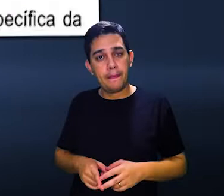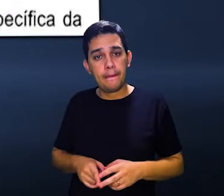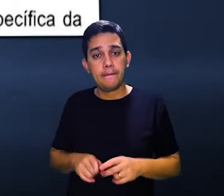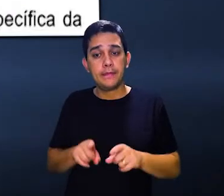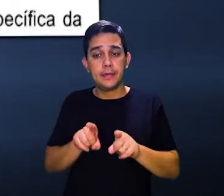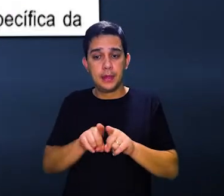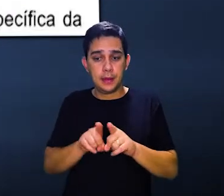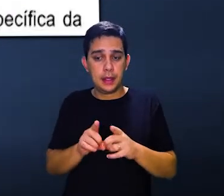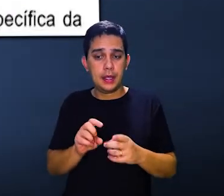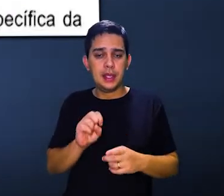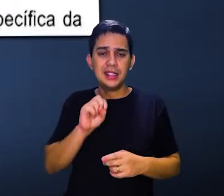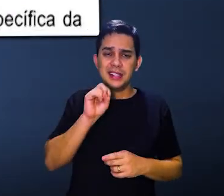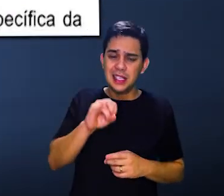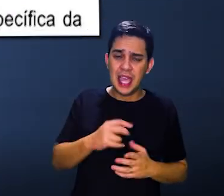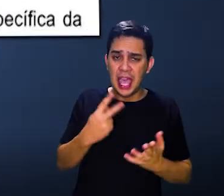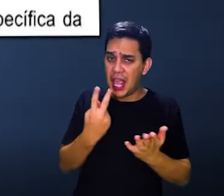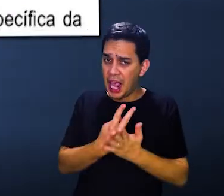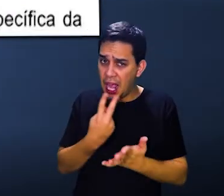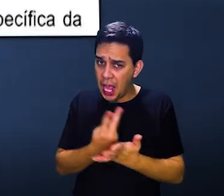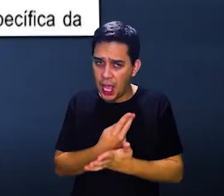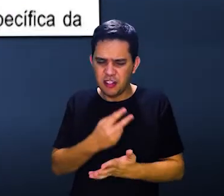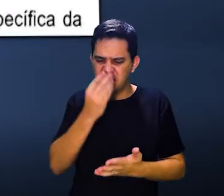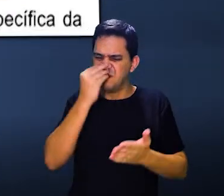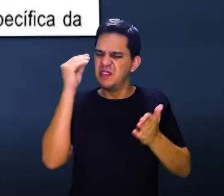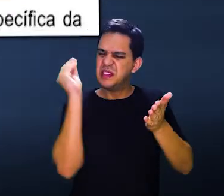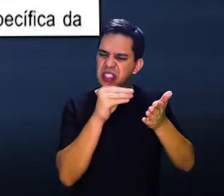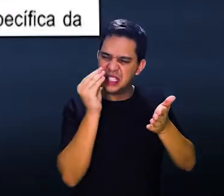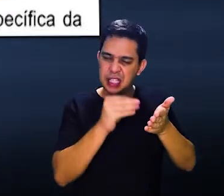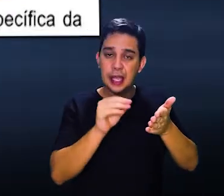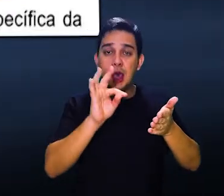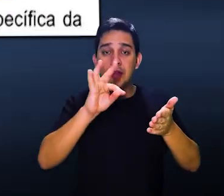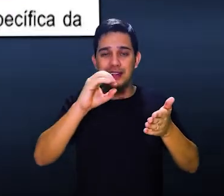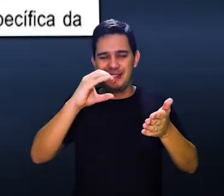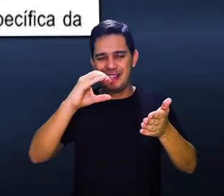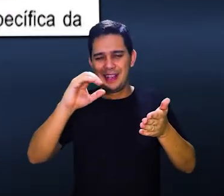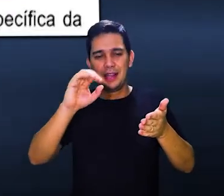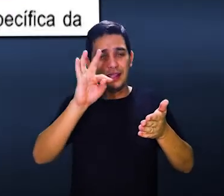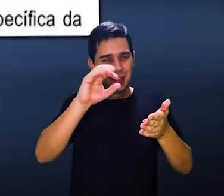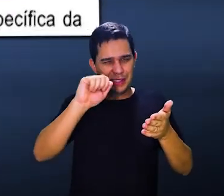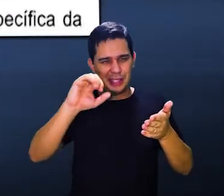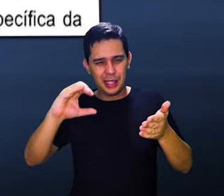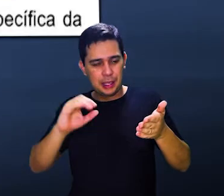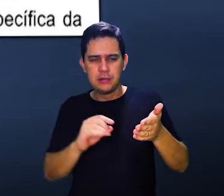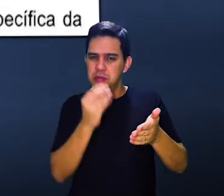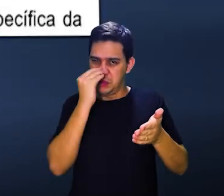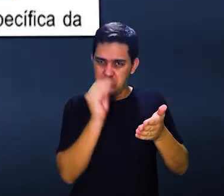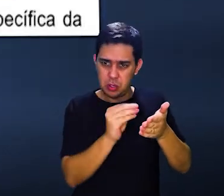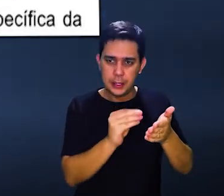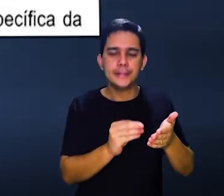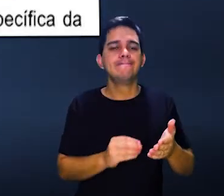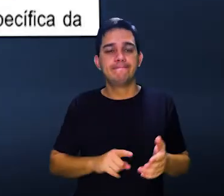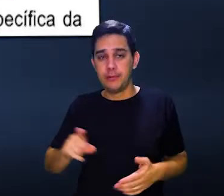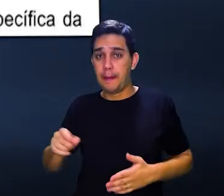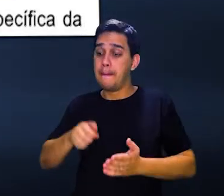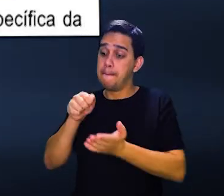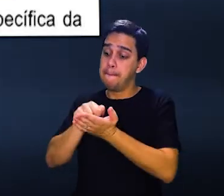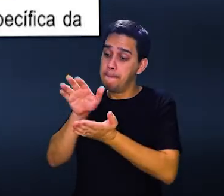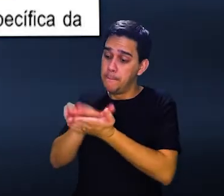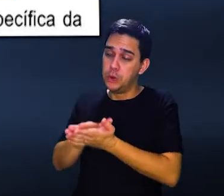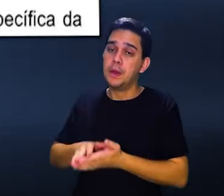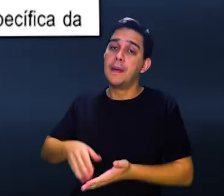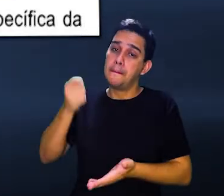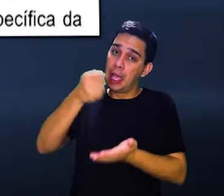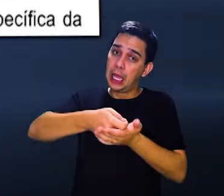se tiver descumprimento, há uma multa de R$ 500 por ocorrência. Então,